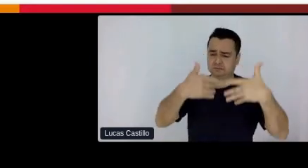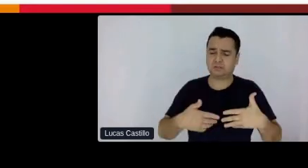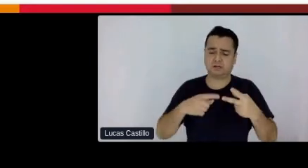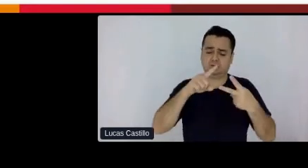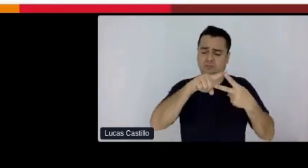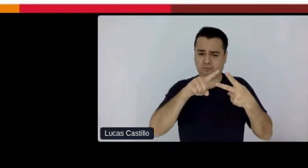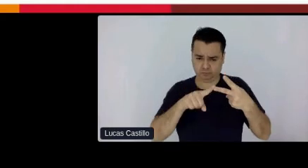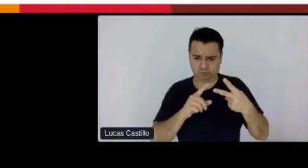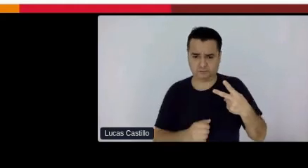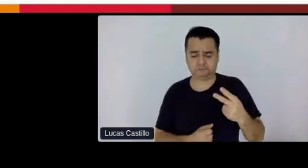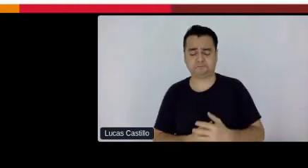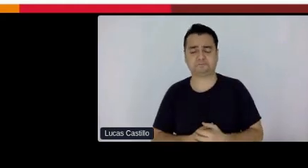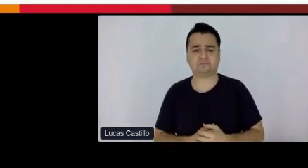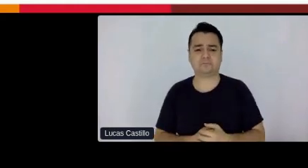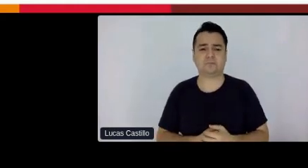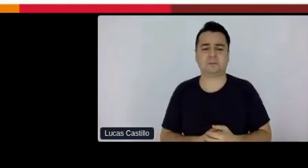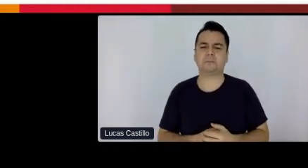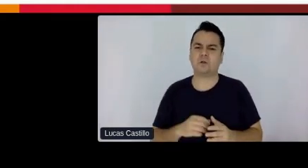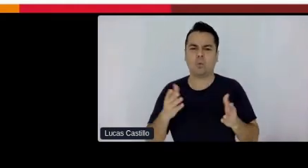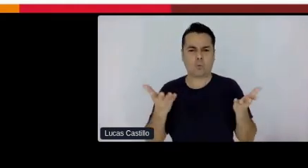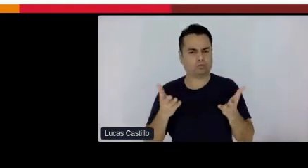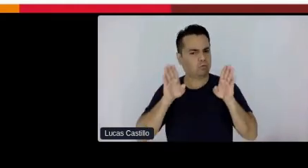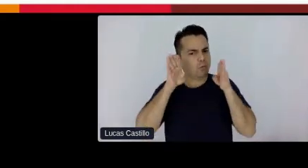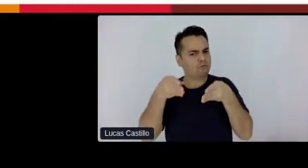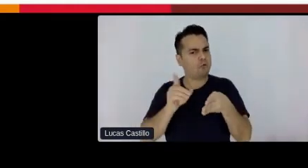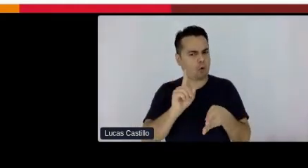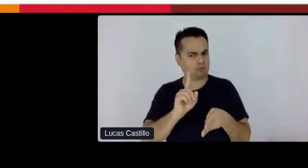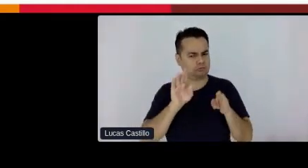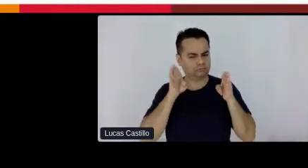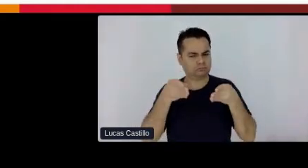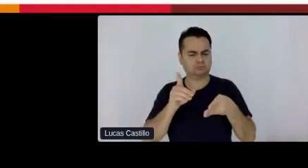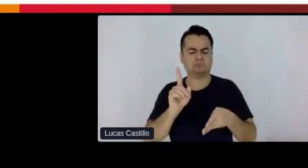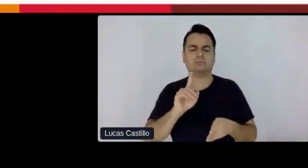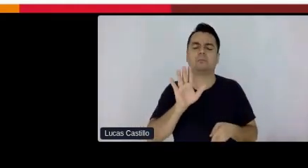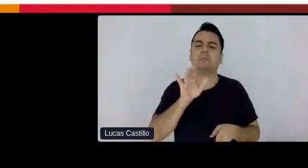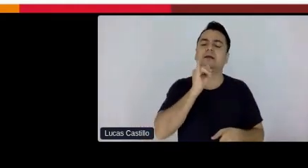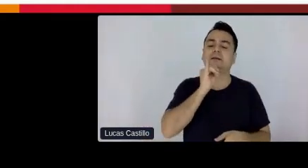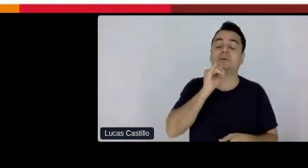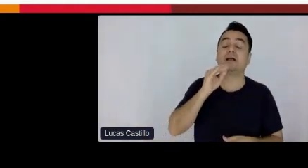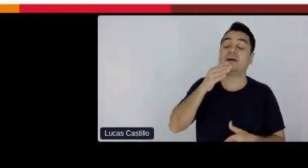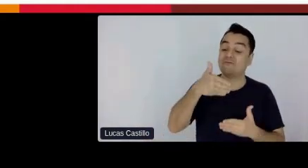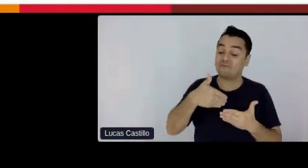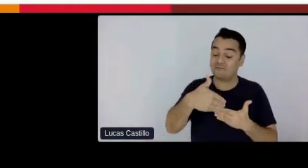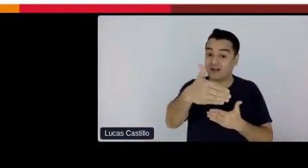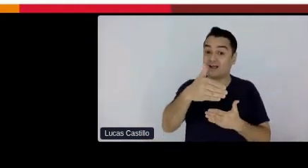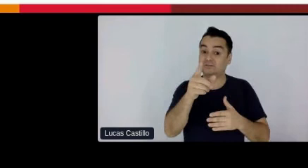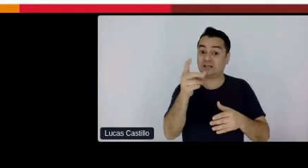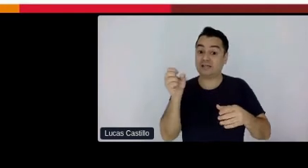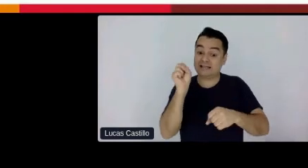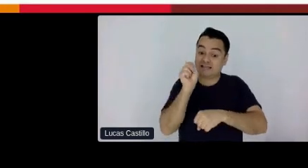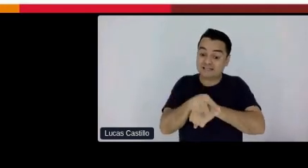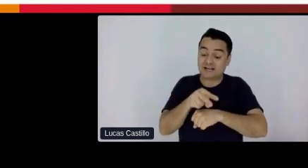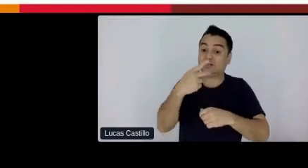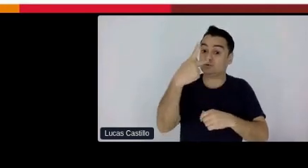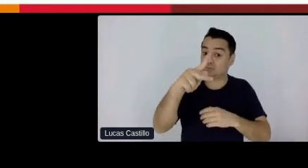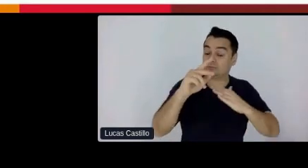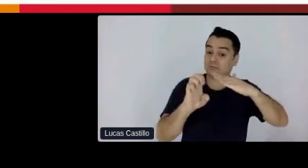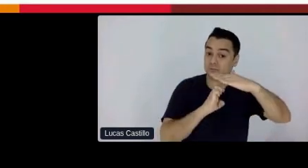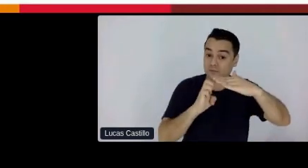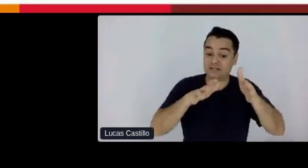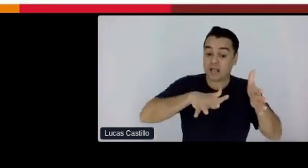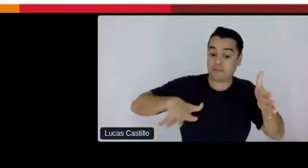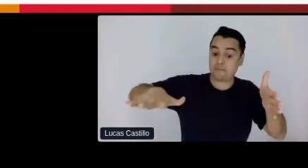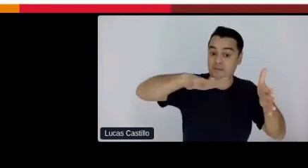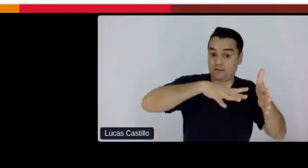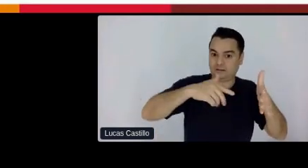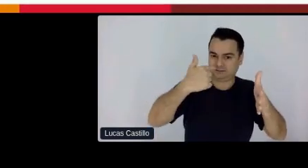na nossa palestra, né, apesar de não ser o foco, mas pensando na experiência de quem vai, né, entrar para dentro da nossa empresa,